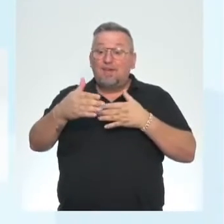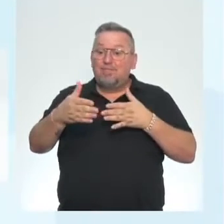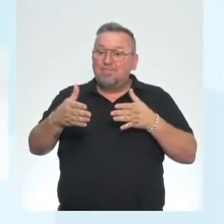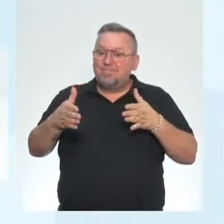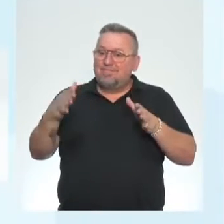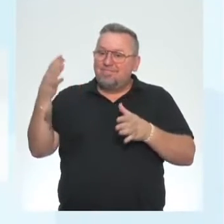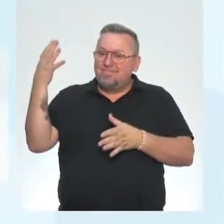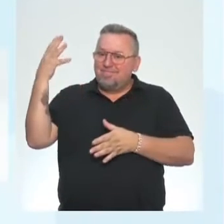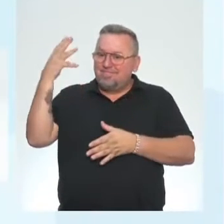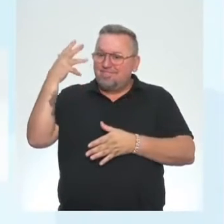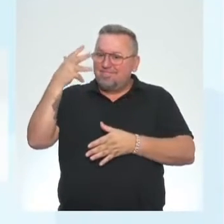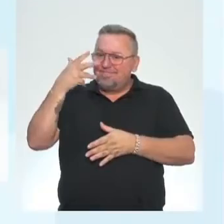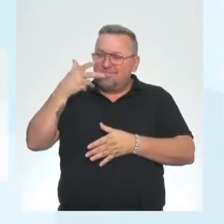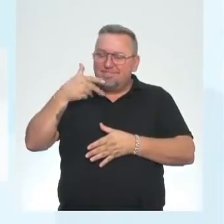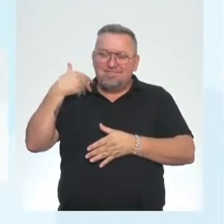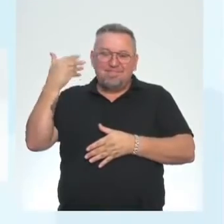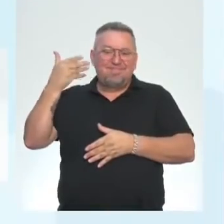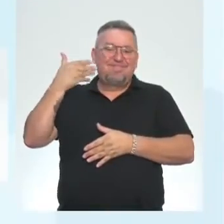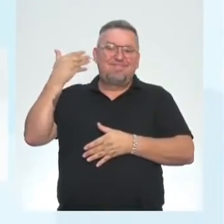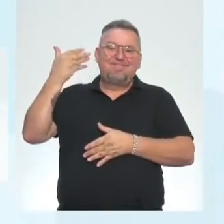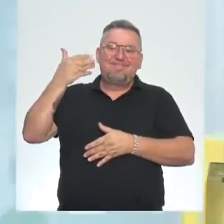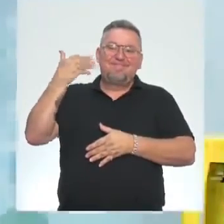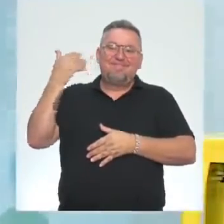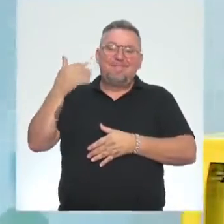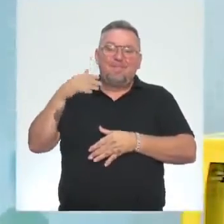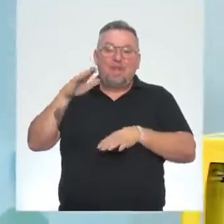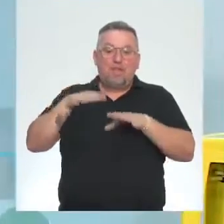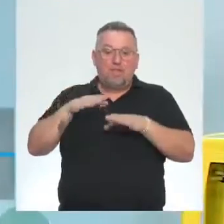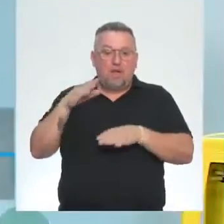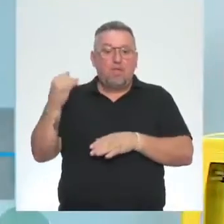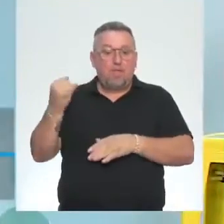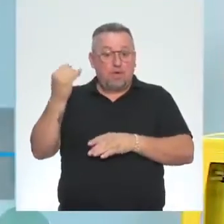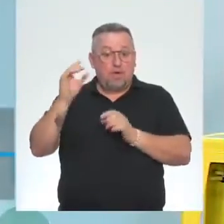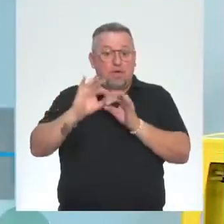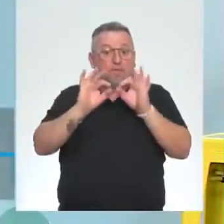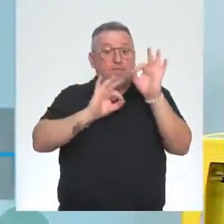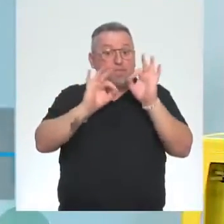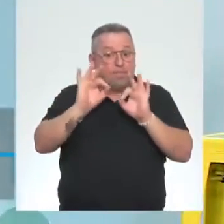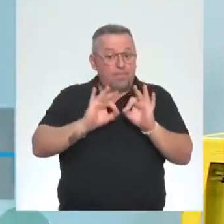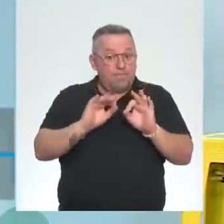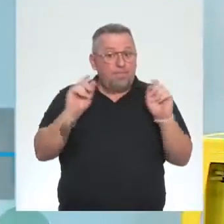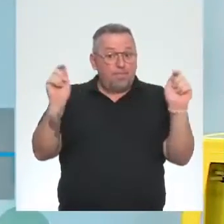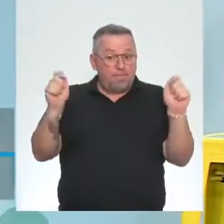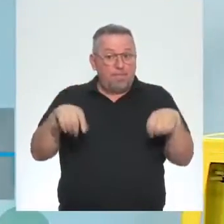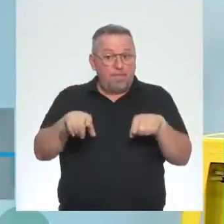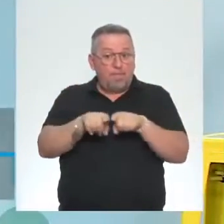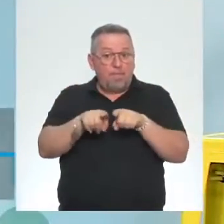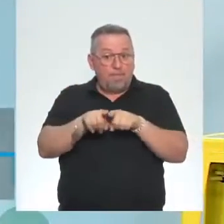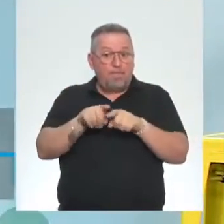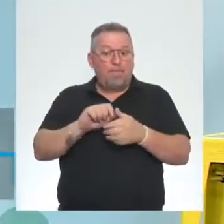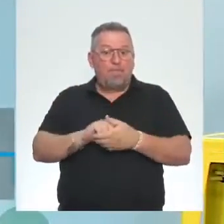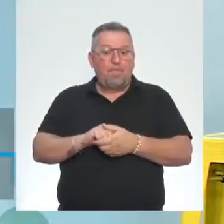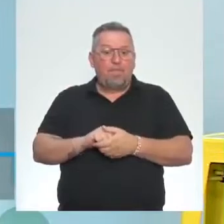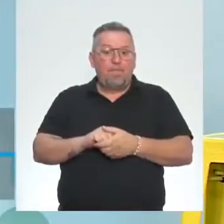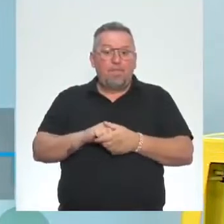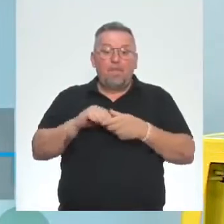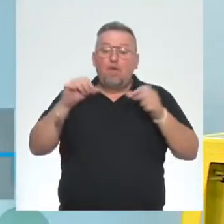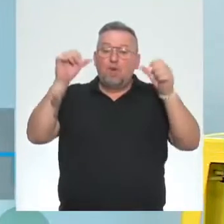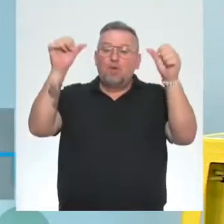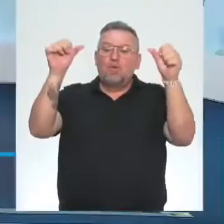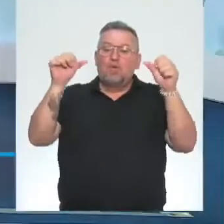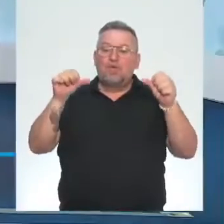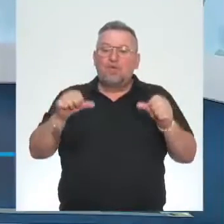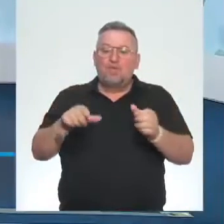de beleza e tal, e levar a mulherada lá, às vezes é muito importante você colocar algumas possibilidades, fazer um folder.